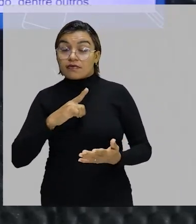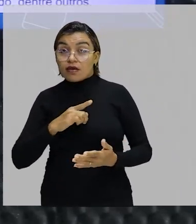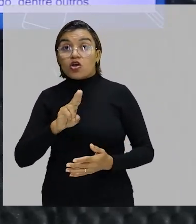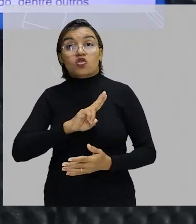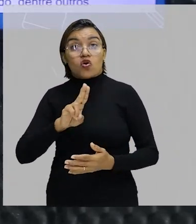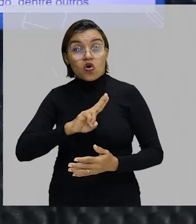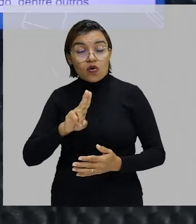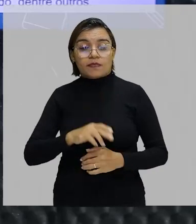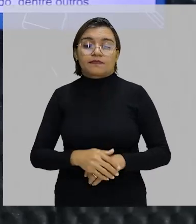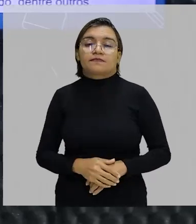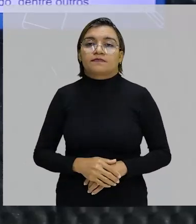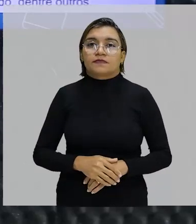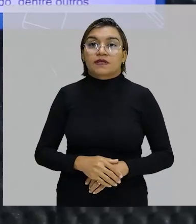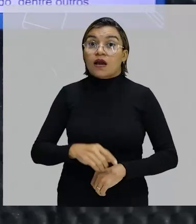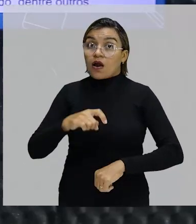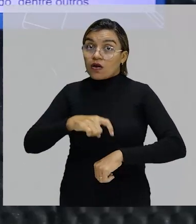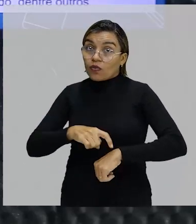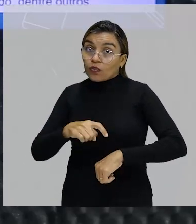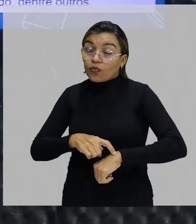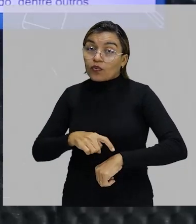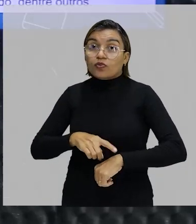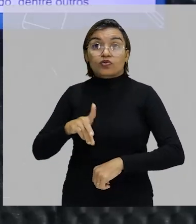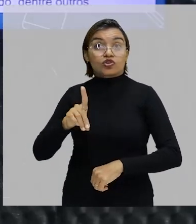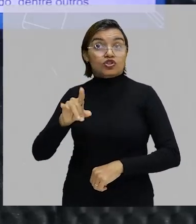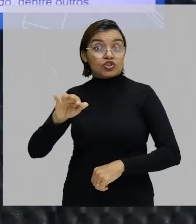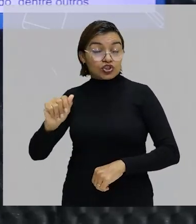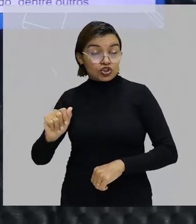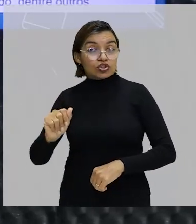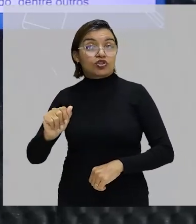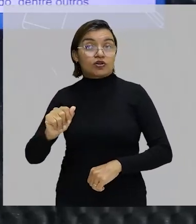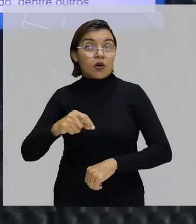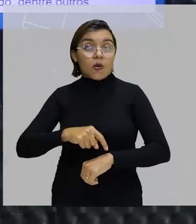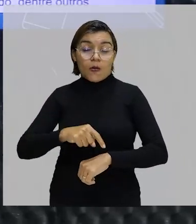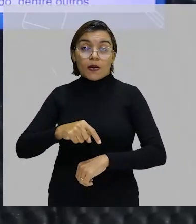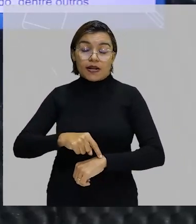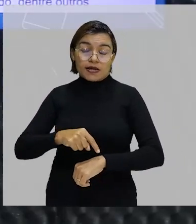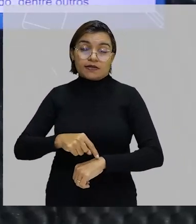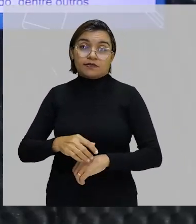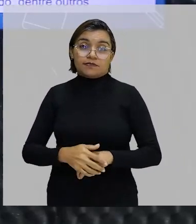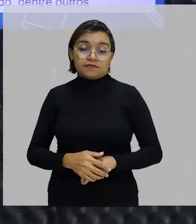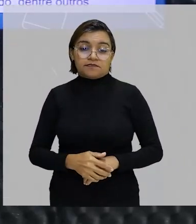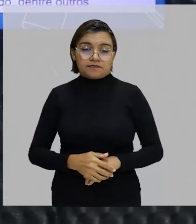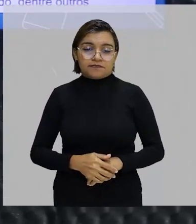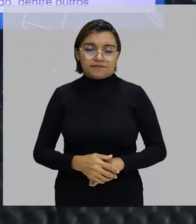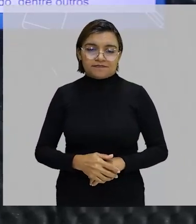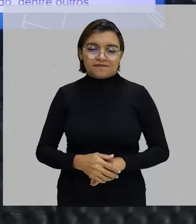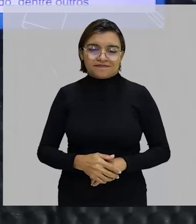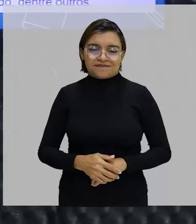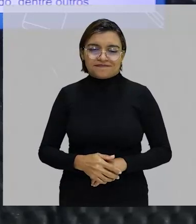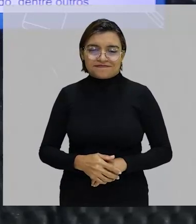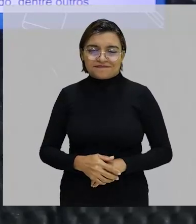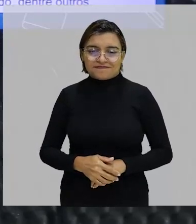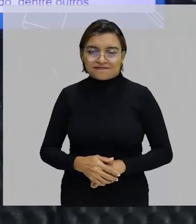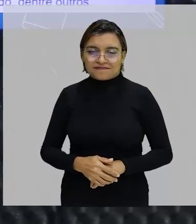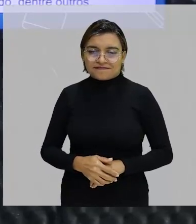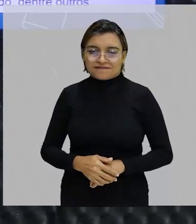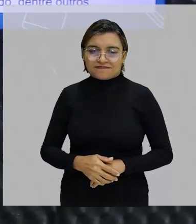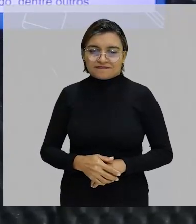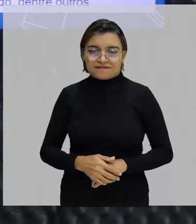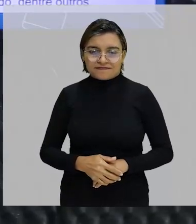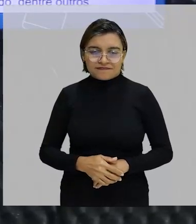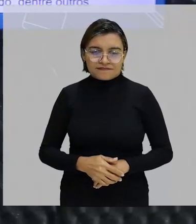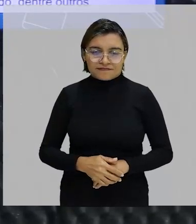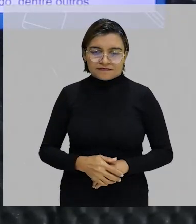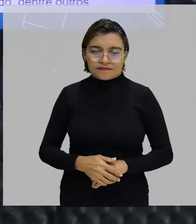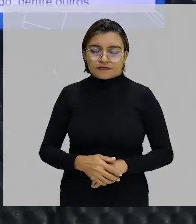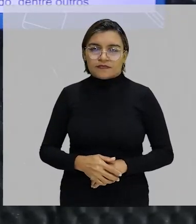Data e horário e local, tá? Oral porque se fala muito na hora da reunião. É tudo escrito